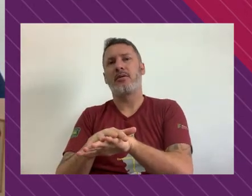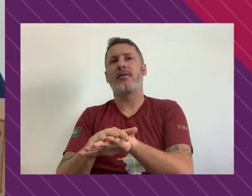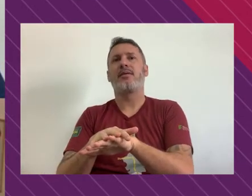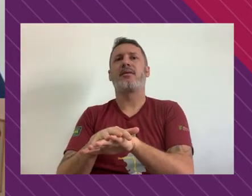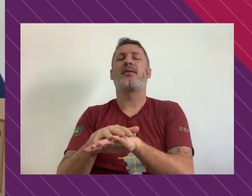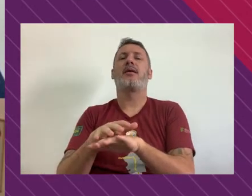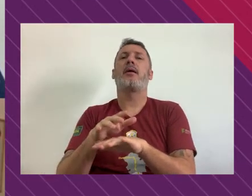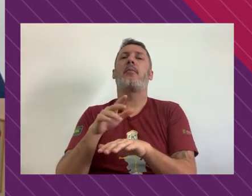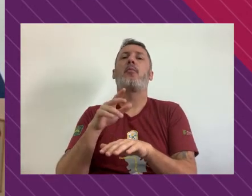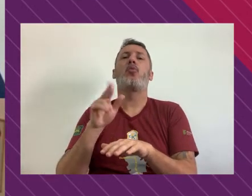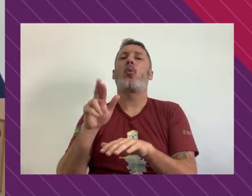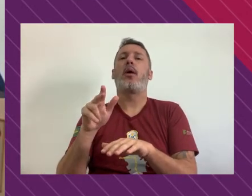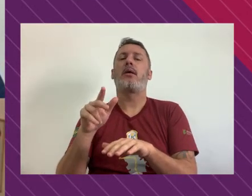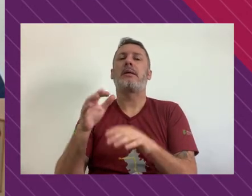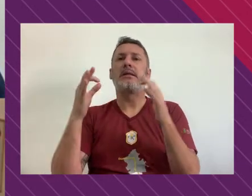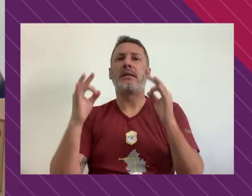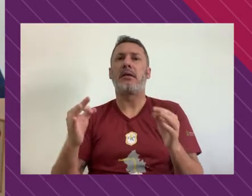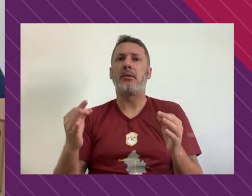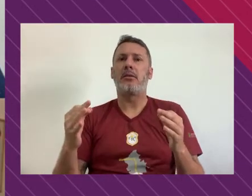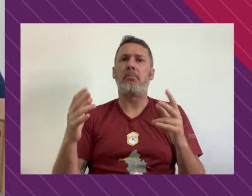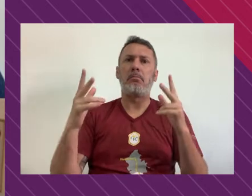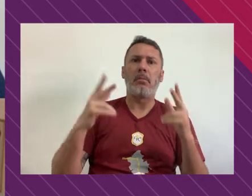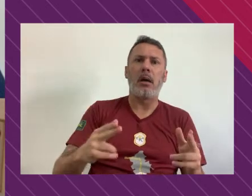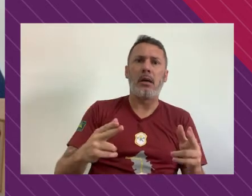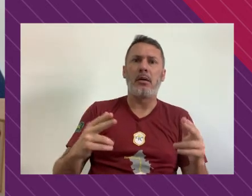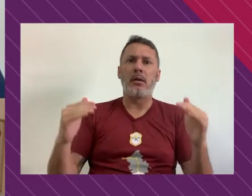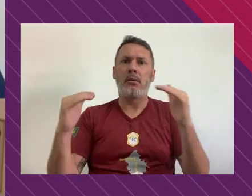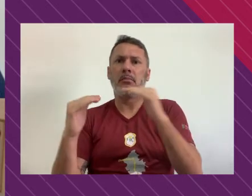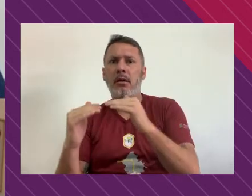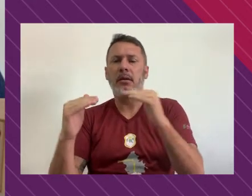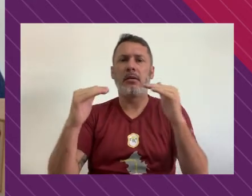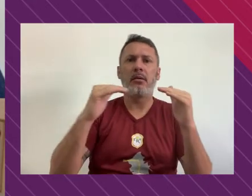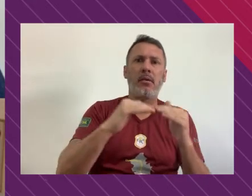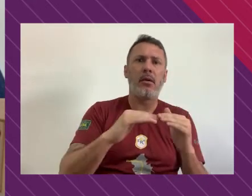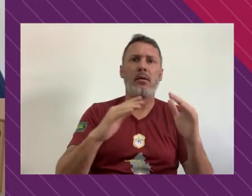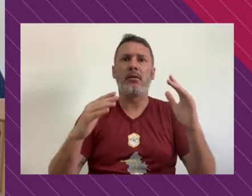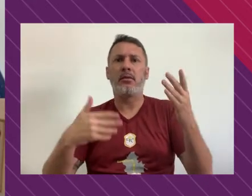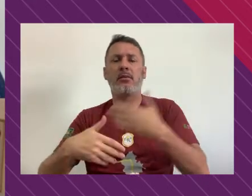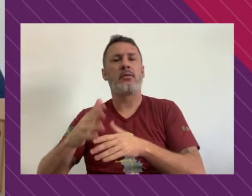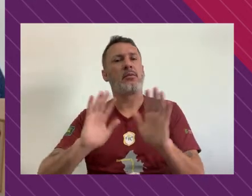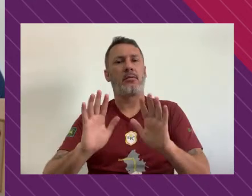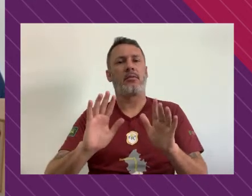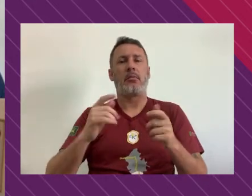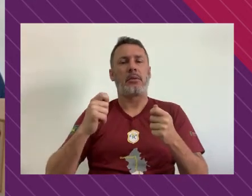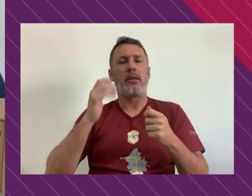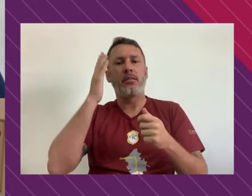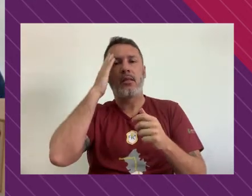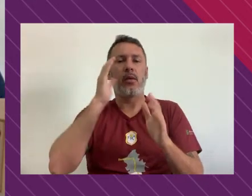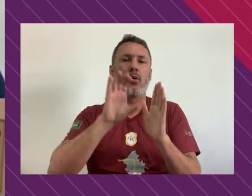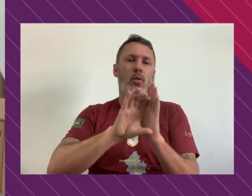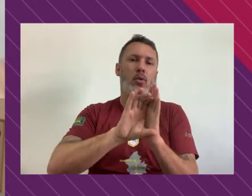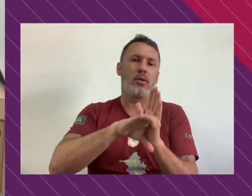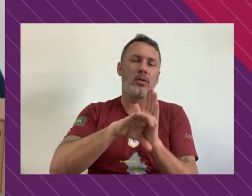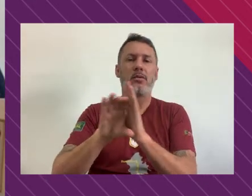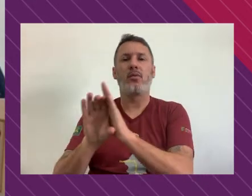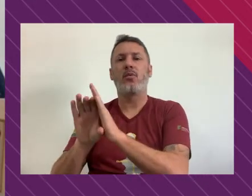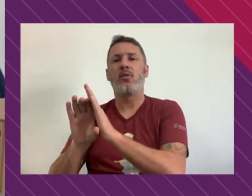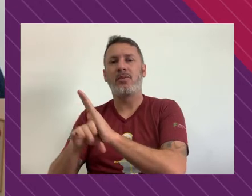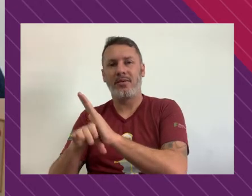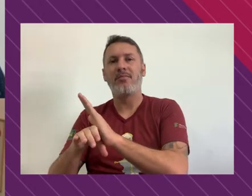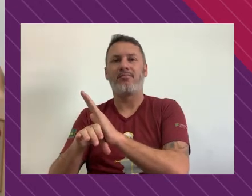necessariamente leva a outra. E eu queria que você falasse um pouquinho para a gente sobre isso, né? Sobre esse conceito de diversidade,